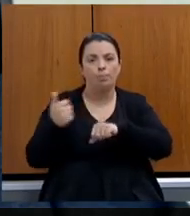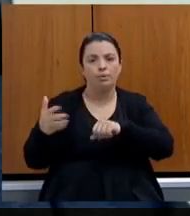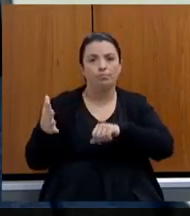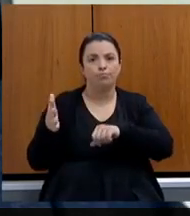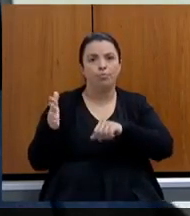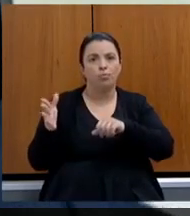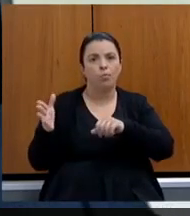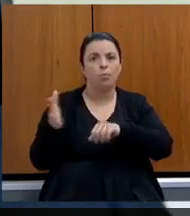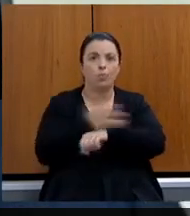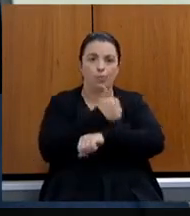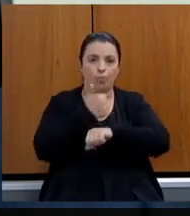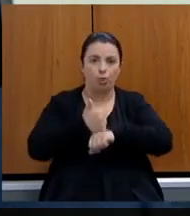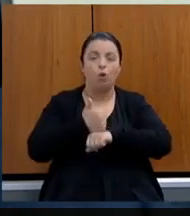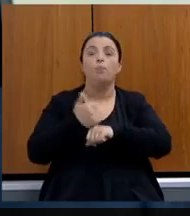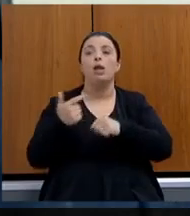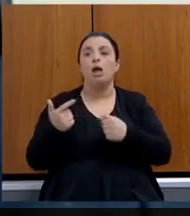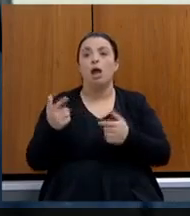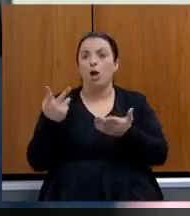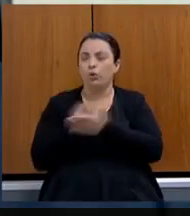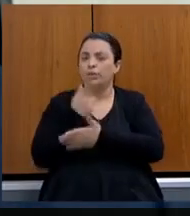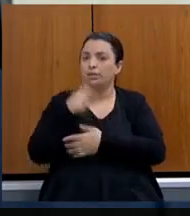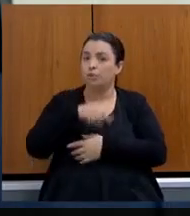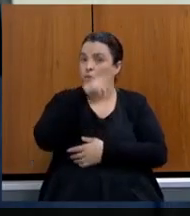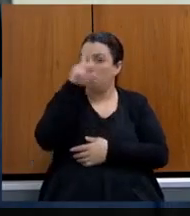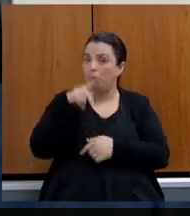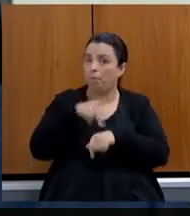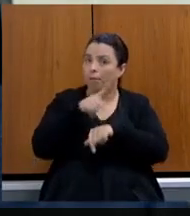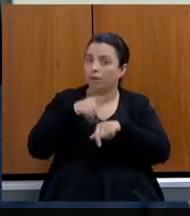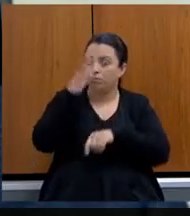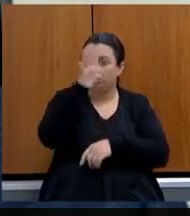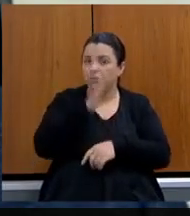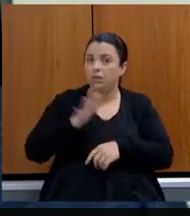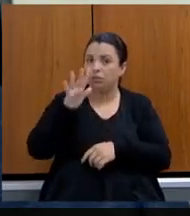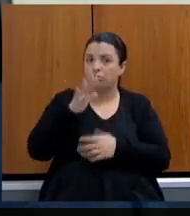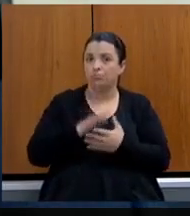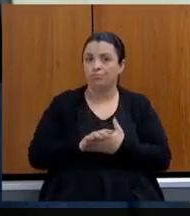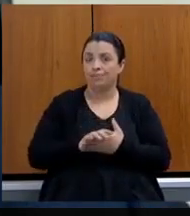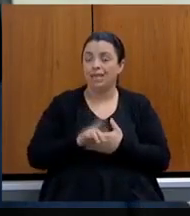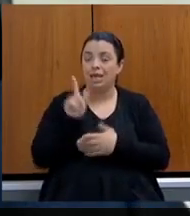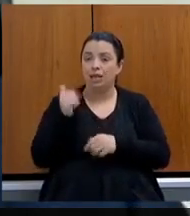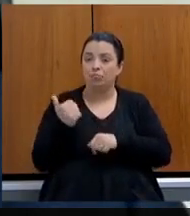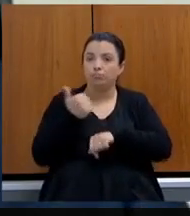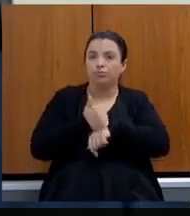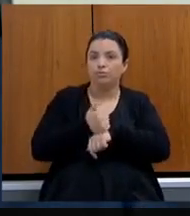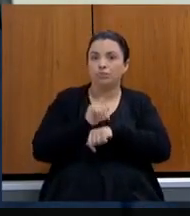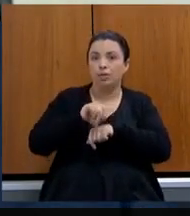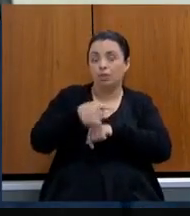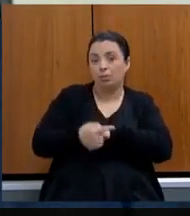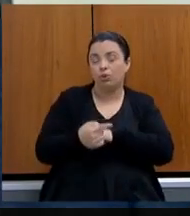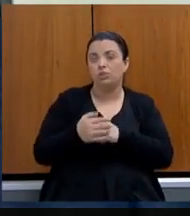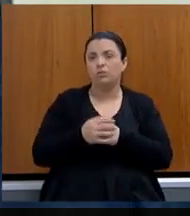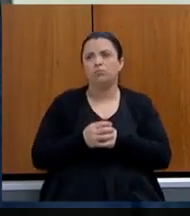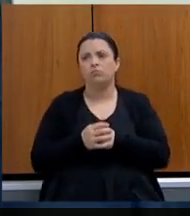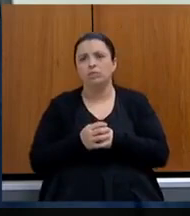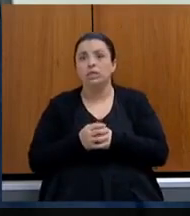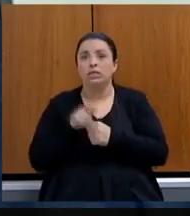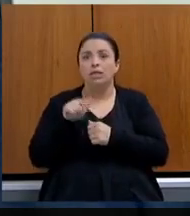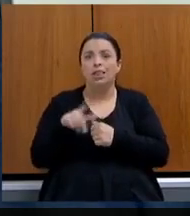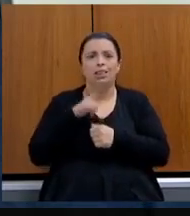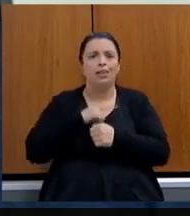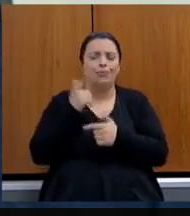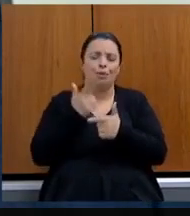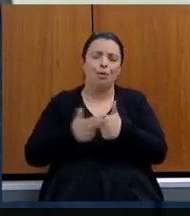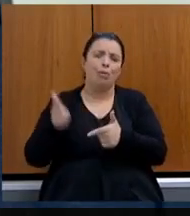kit traz consequências para todos os estados problemas dos mais